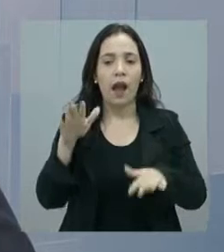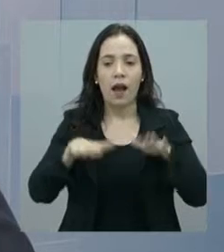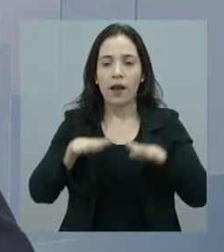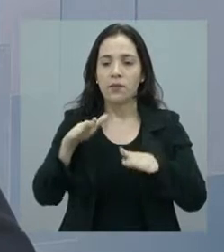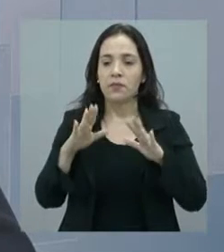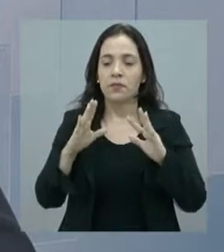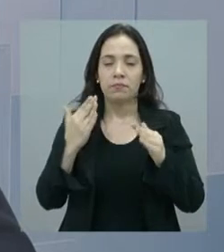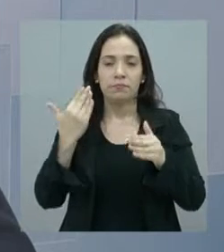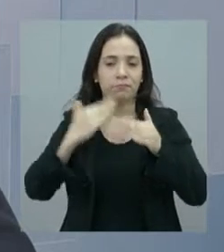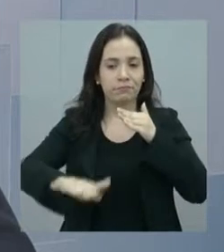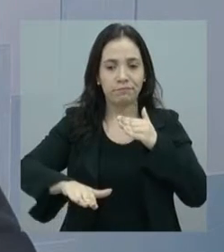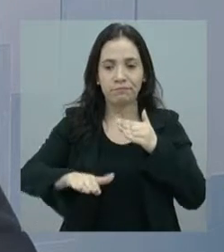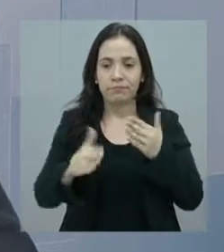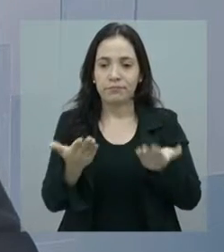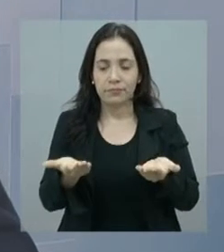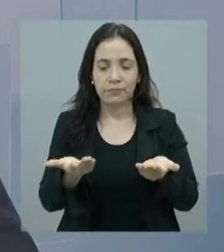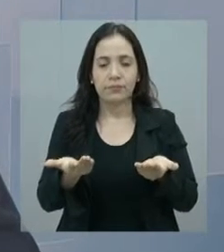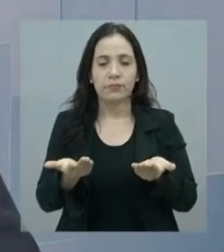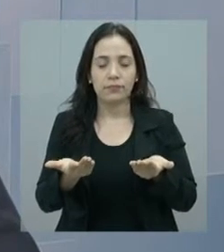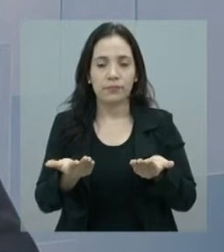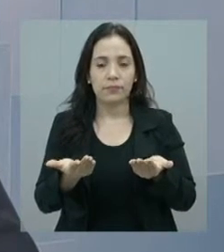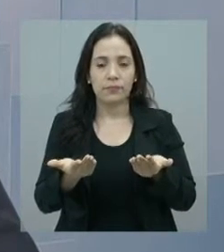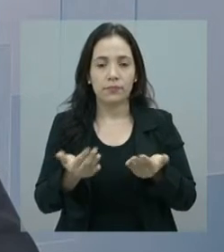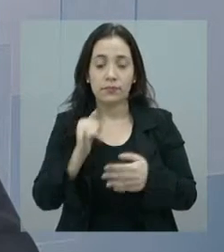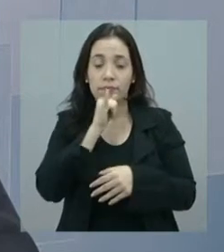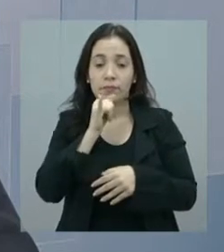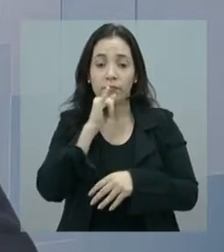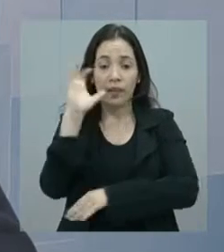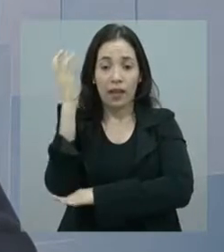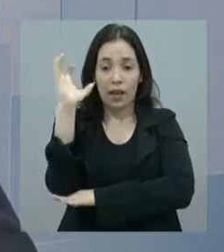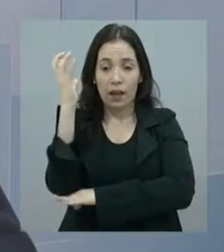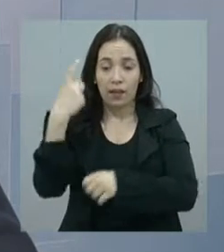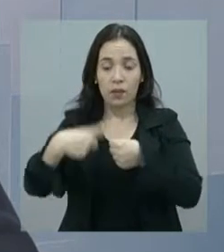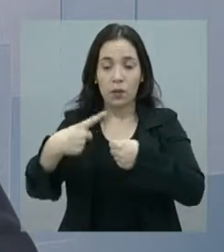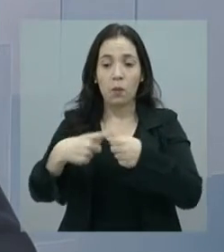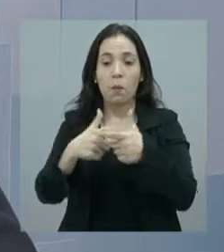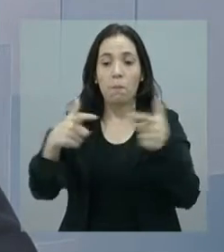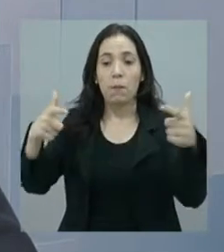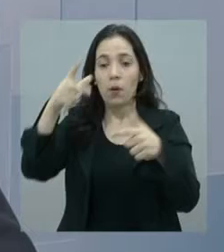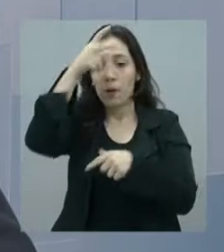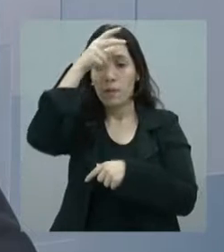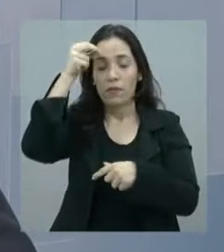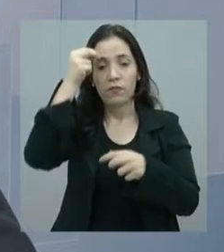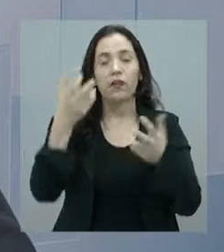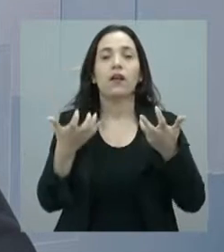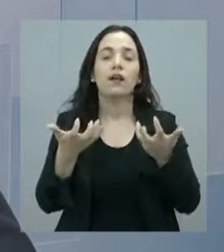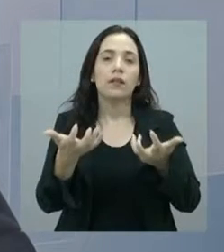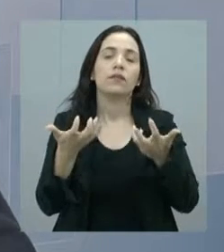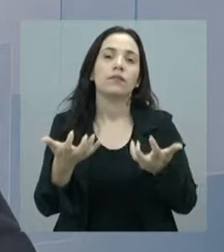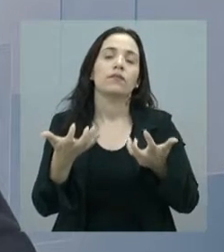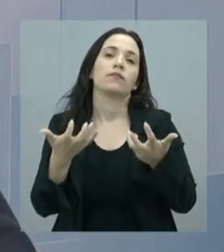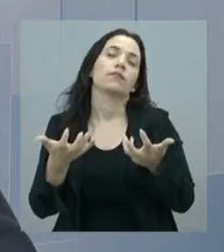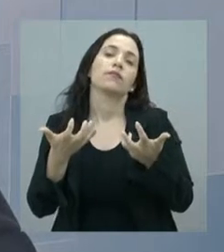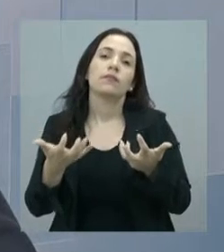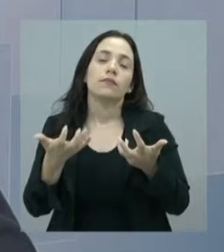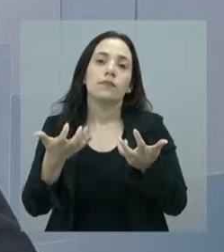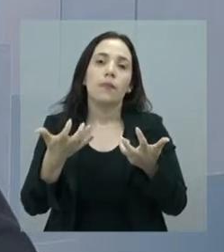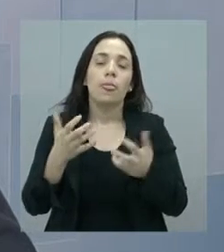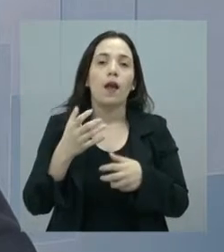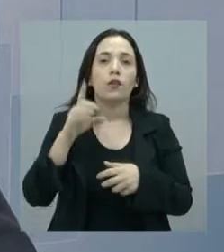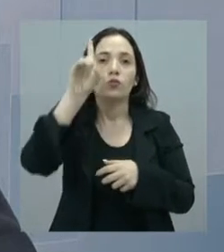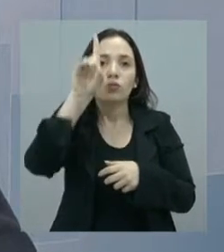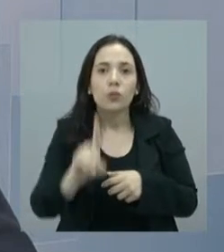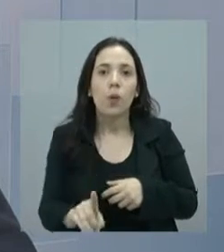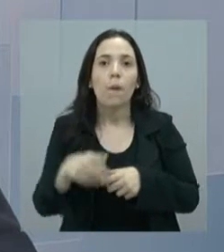acordo com a maioria. Por exemplo, no caso de Crateús, por exemplo, a maioria dos prefeitos quer um diretor, quer